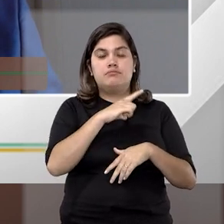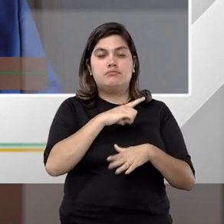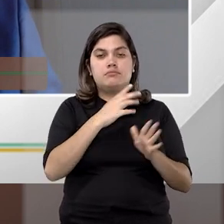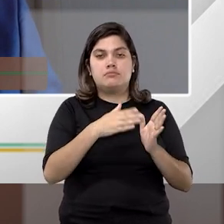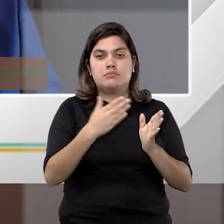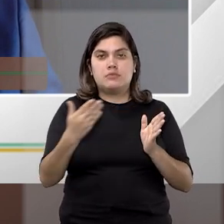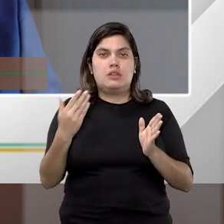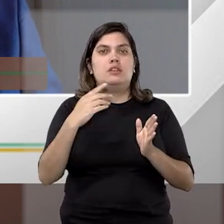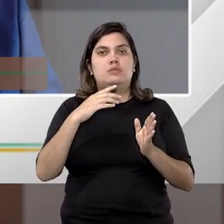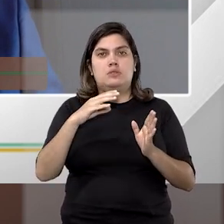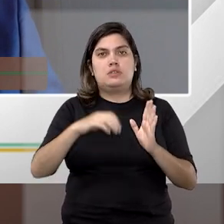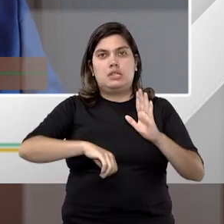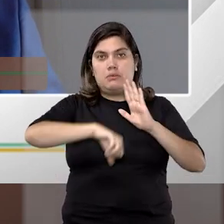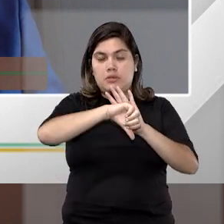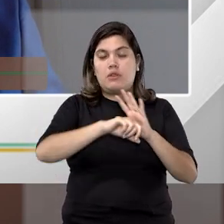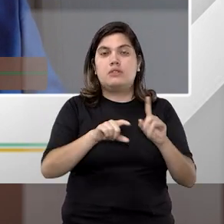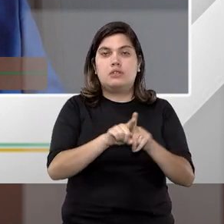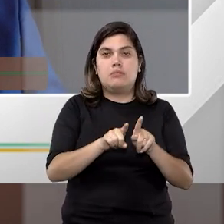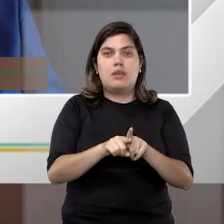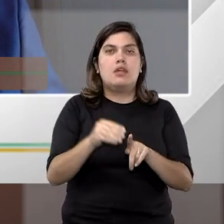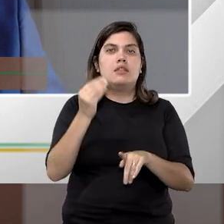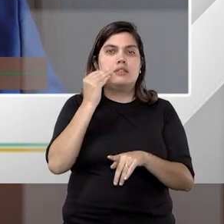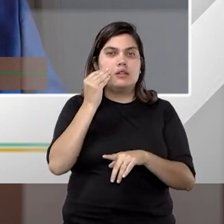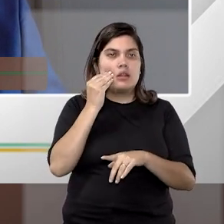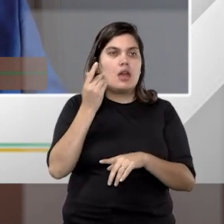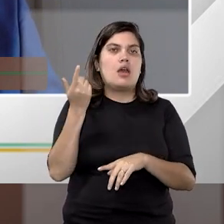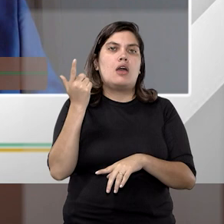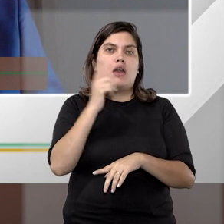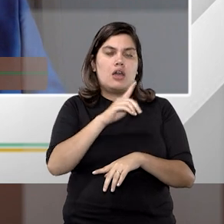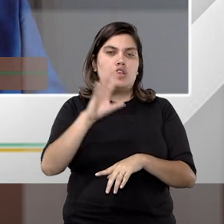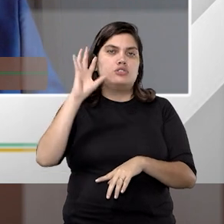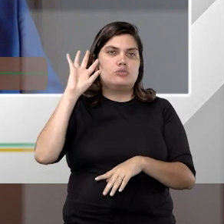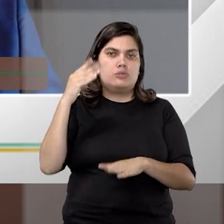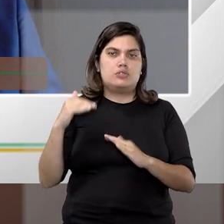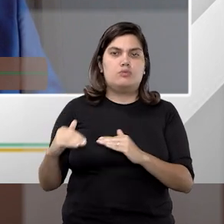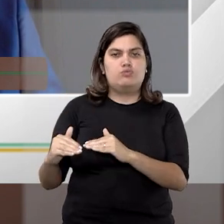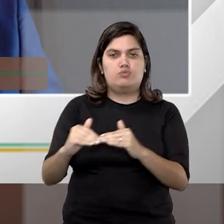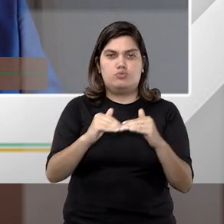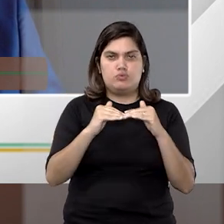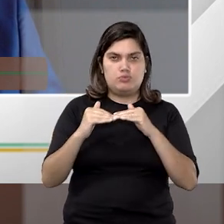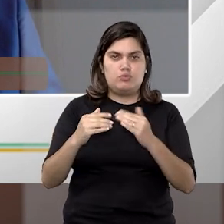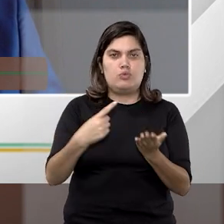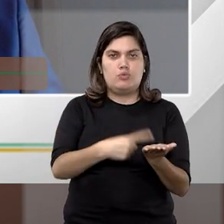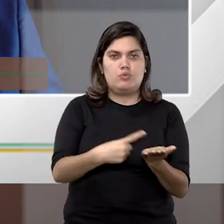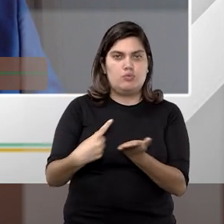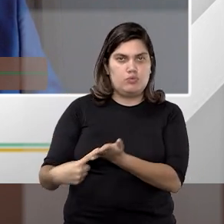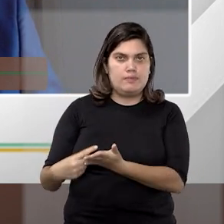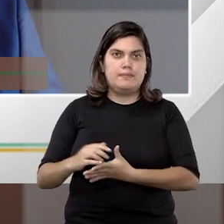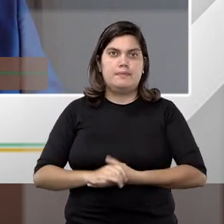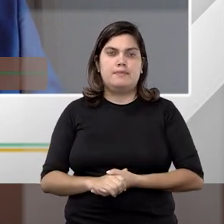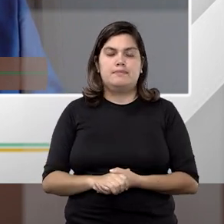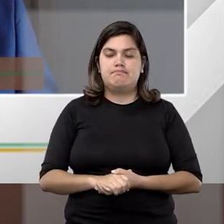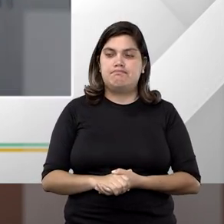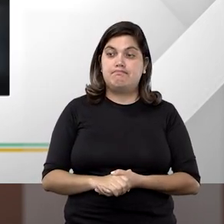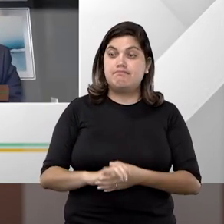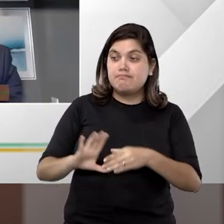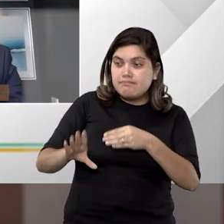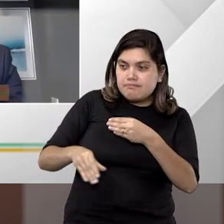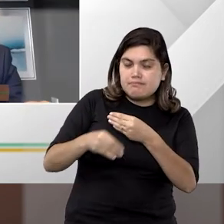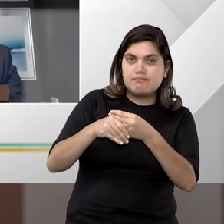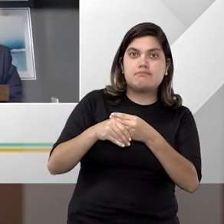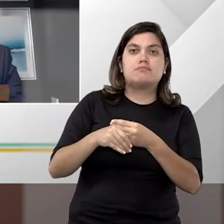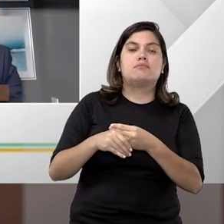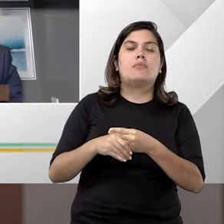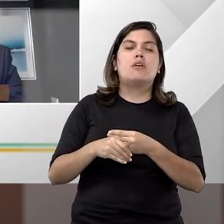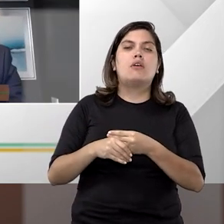um protagonismo nesse procedimento criminal e realmente tentar alcançar e soluções com o acordo entre as partes o